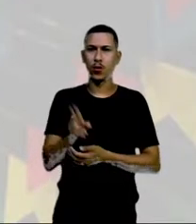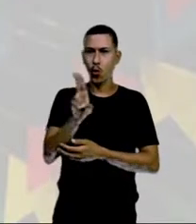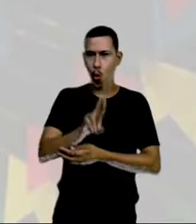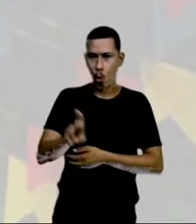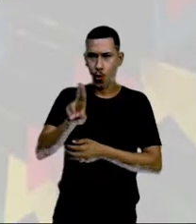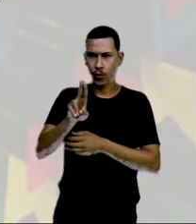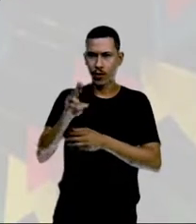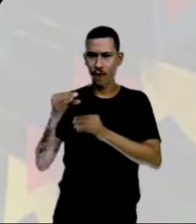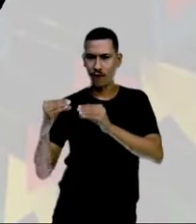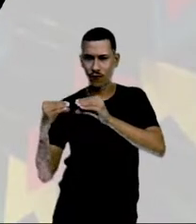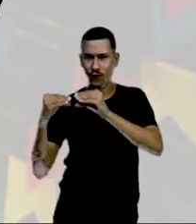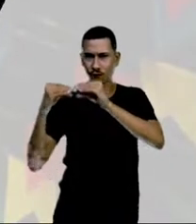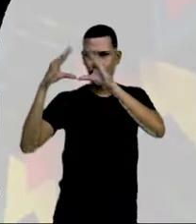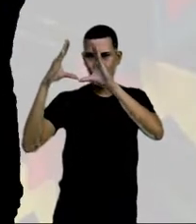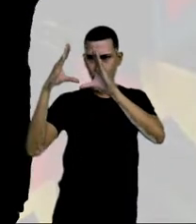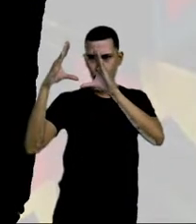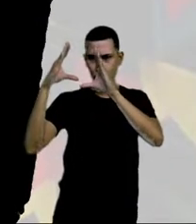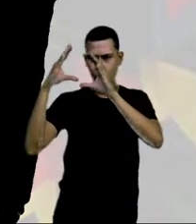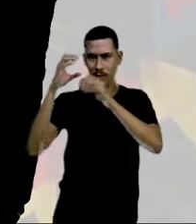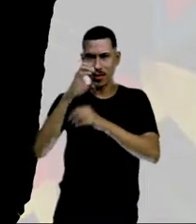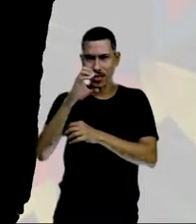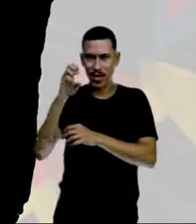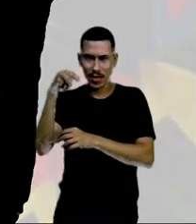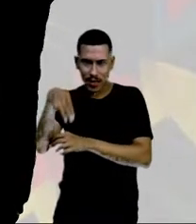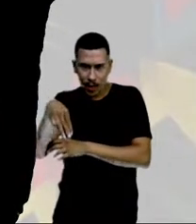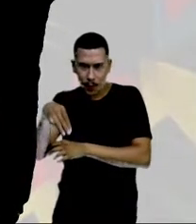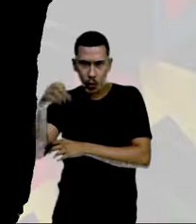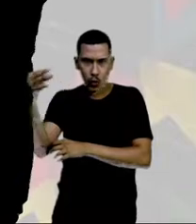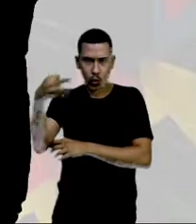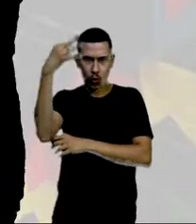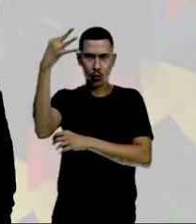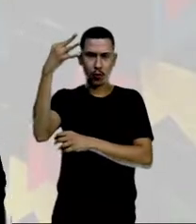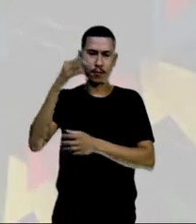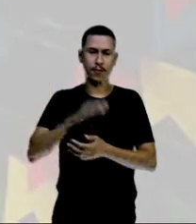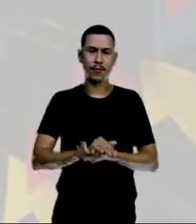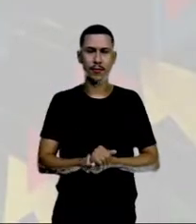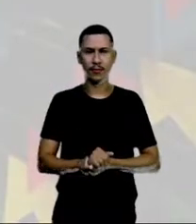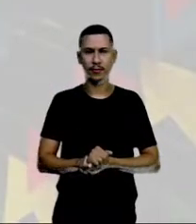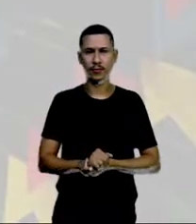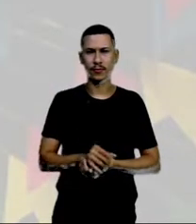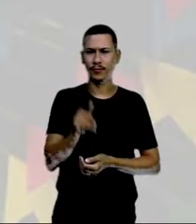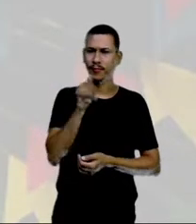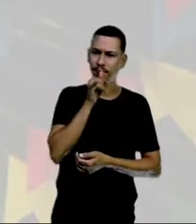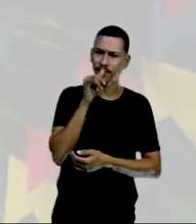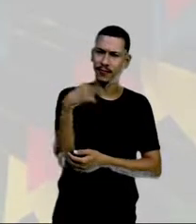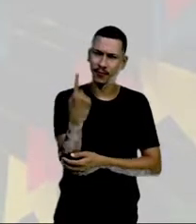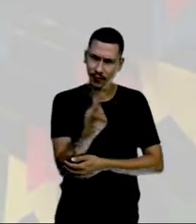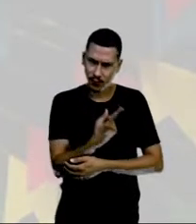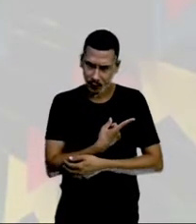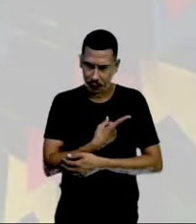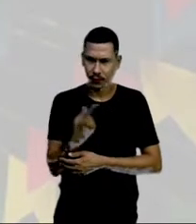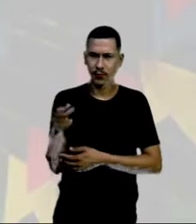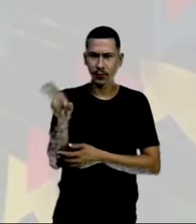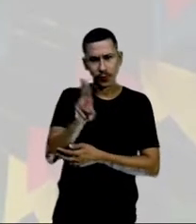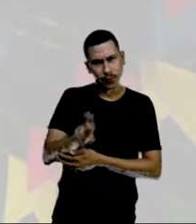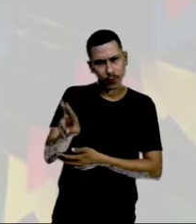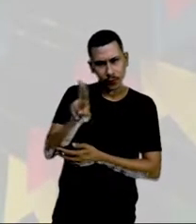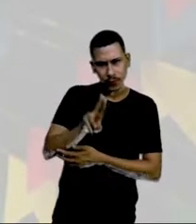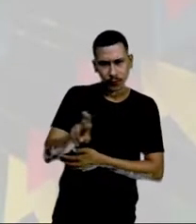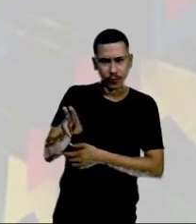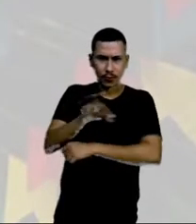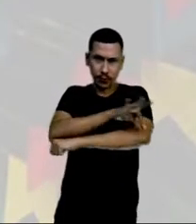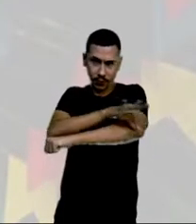o volume vai ser dado em centímetro cúbico. Se a gente estiver medindo